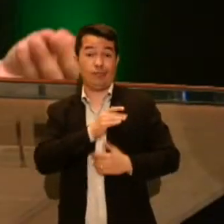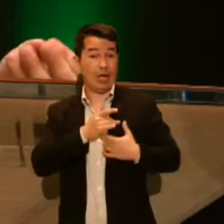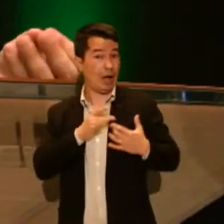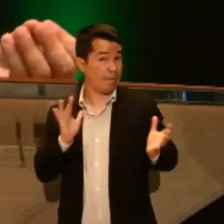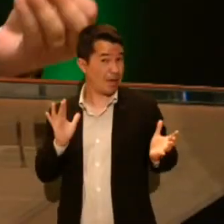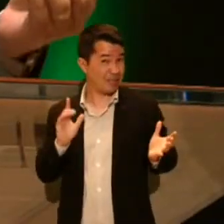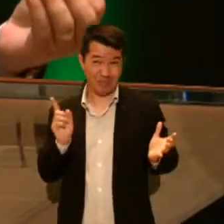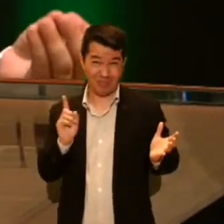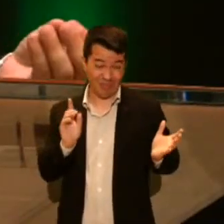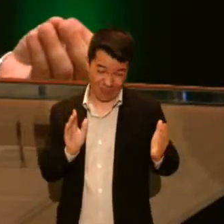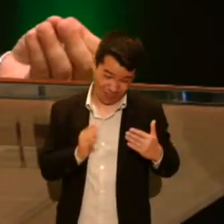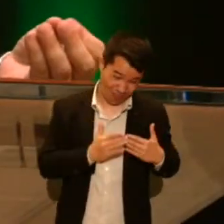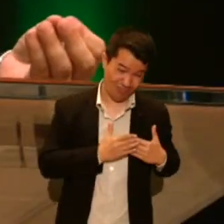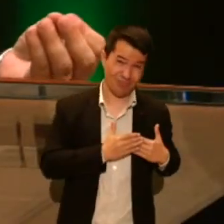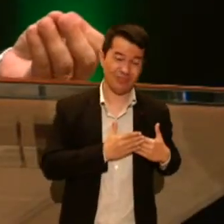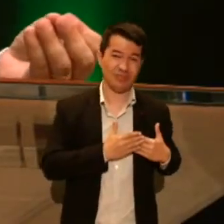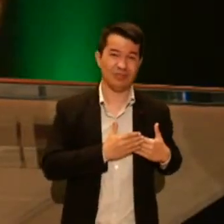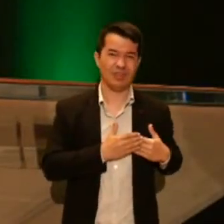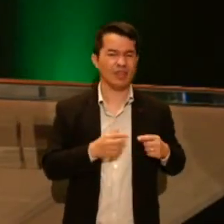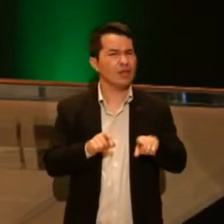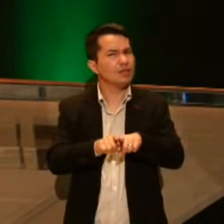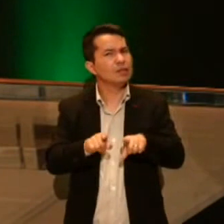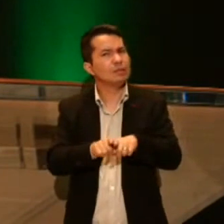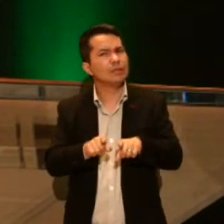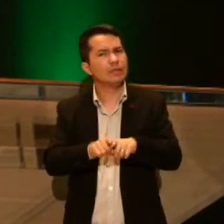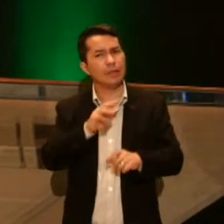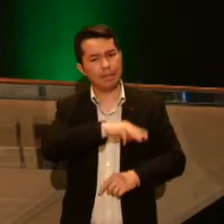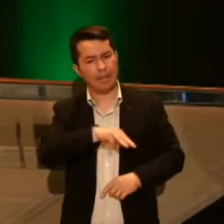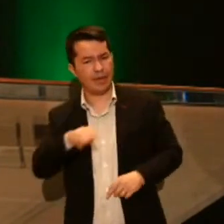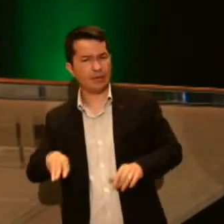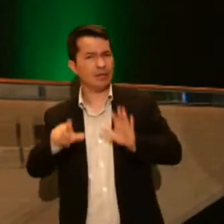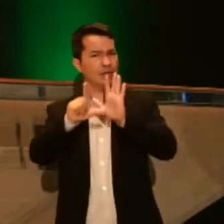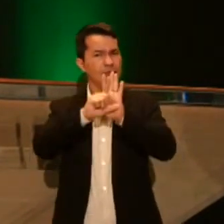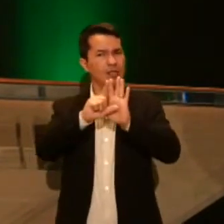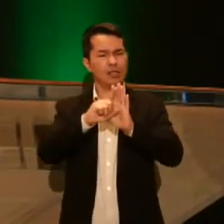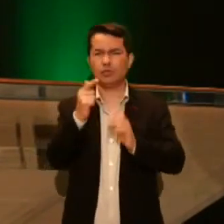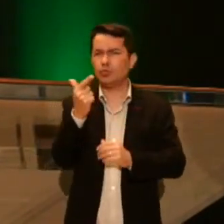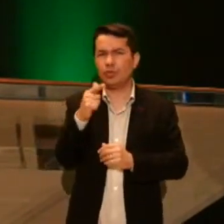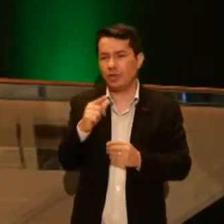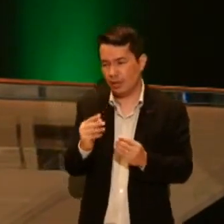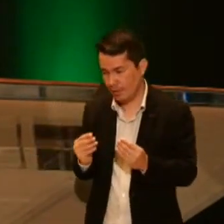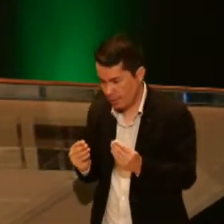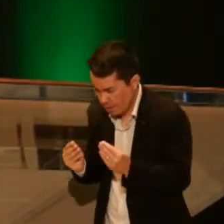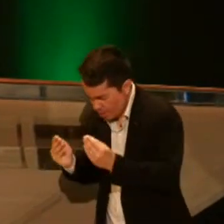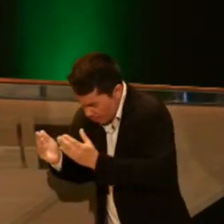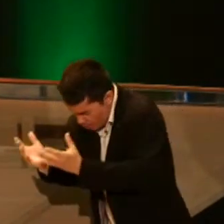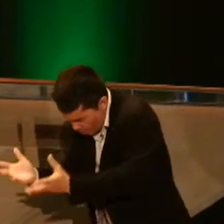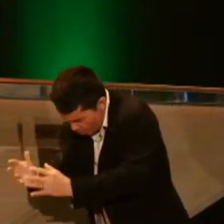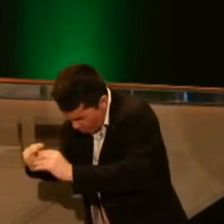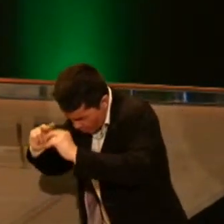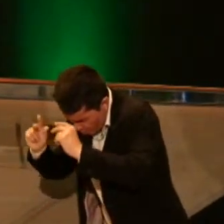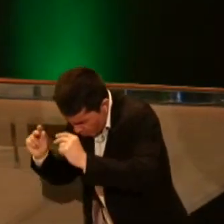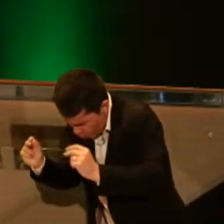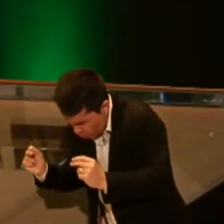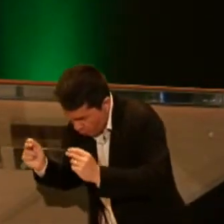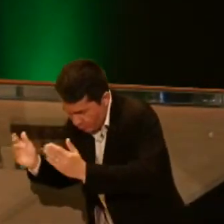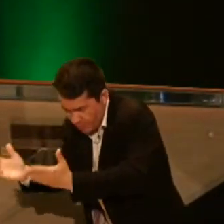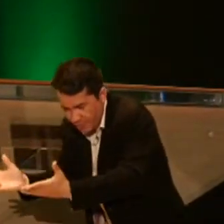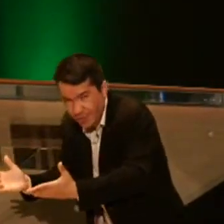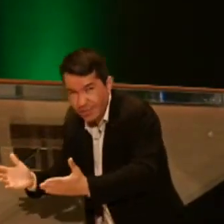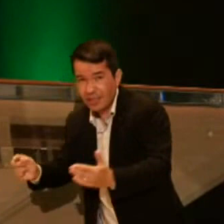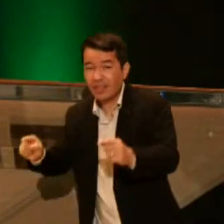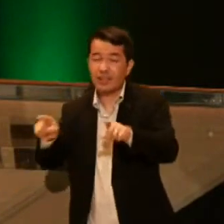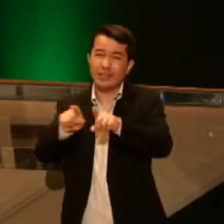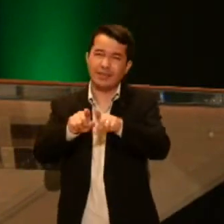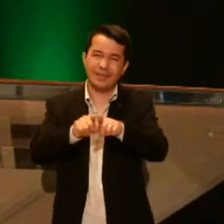aos pés do Messias. É interessante porque os magos do Oriente vieram com os seus tesouros. Você lembra?